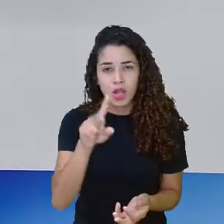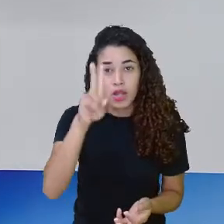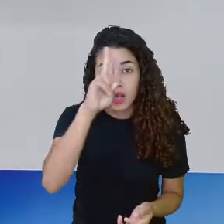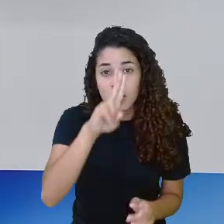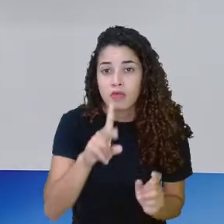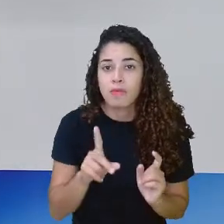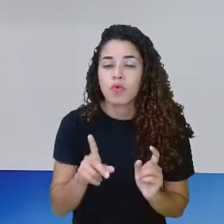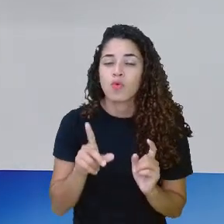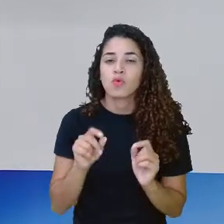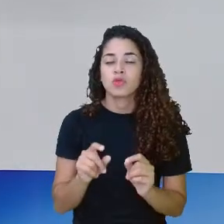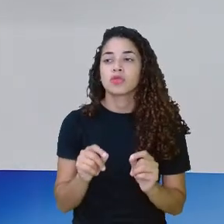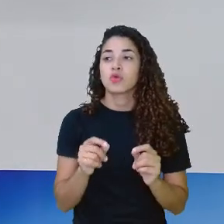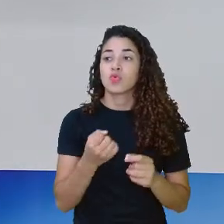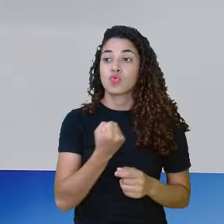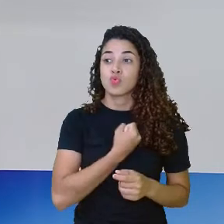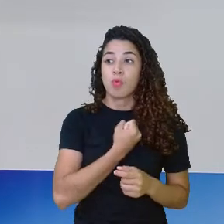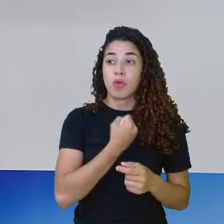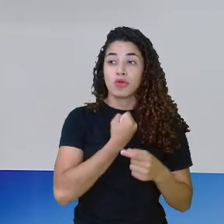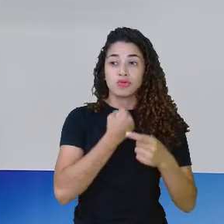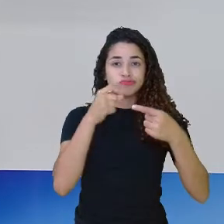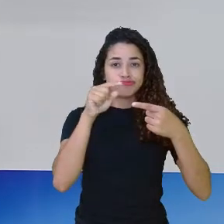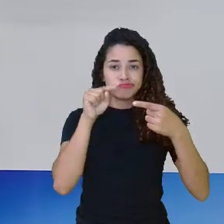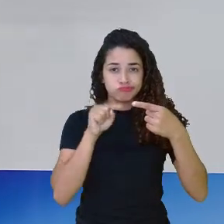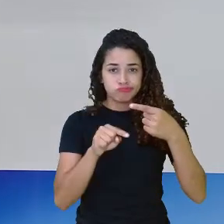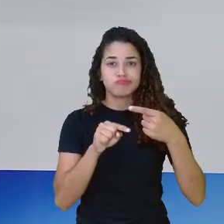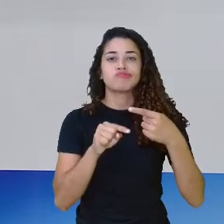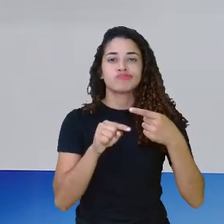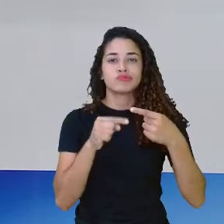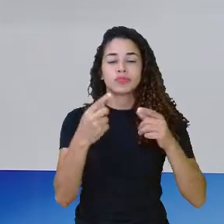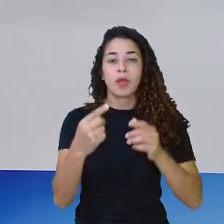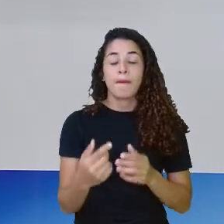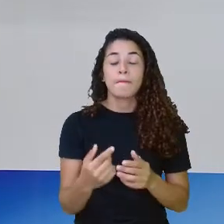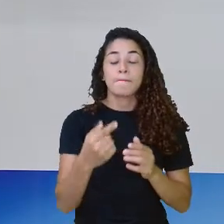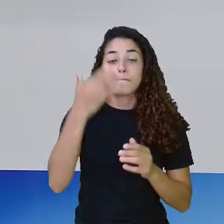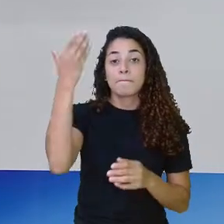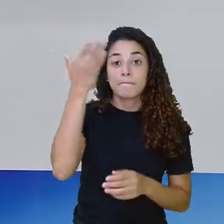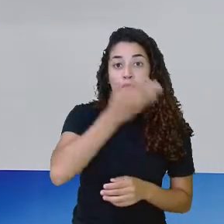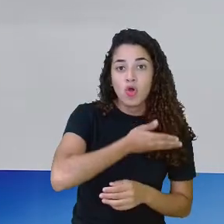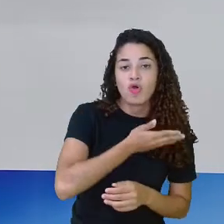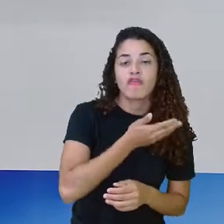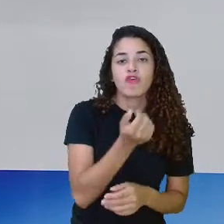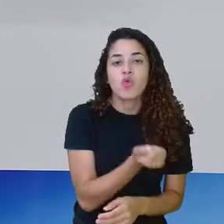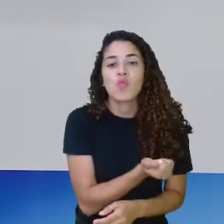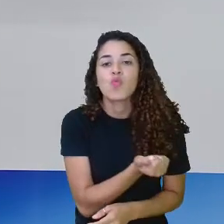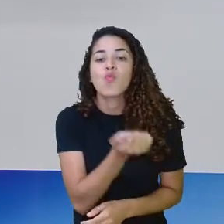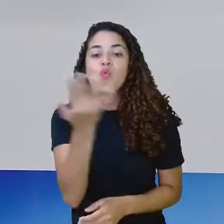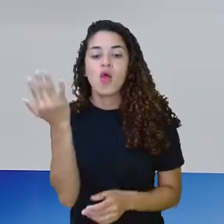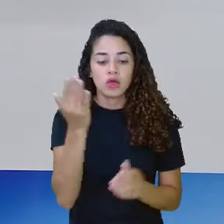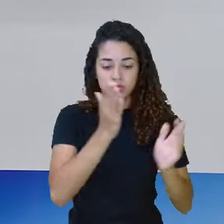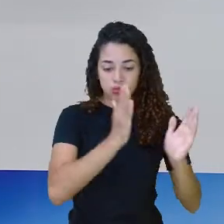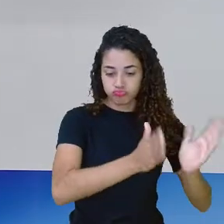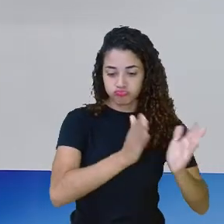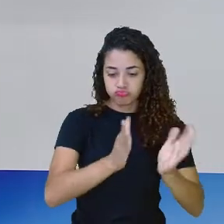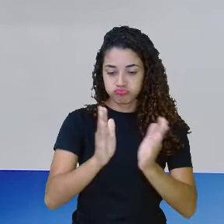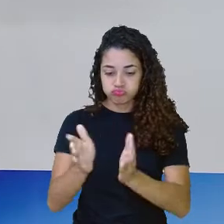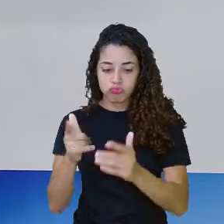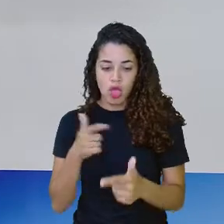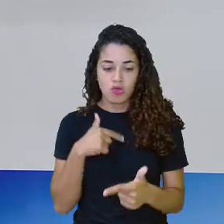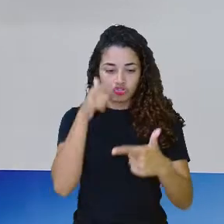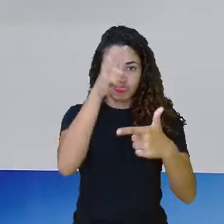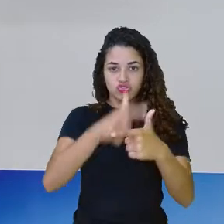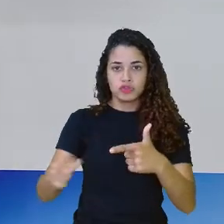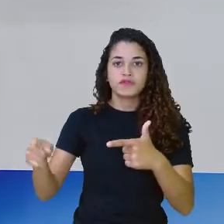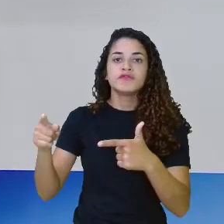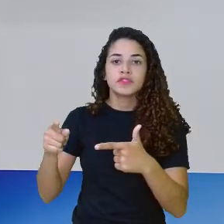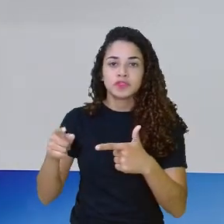o denominador na fração indica a quantidade de partes que eu dividi o meu